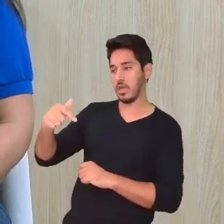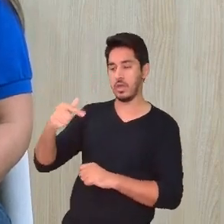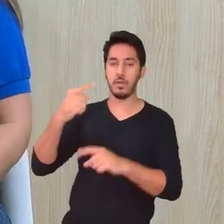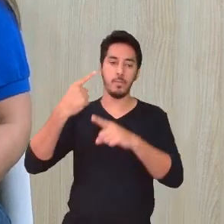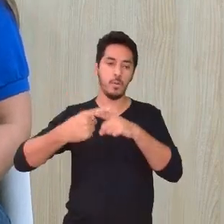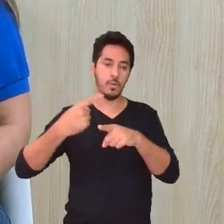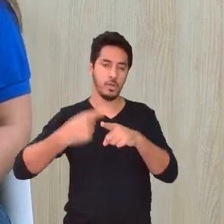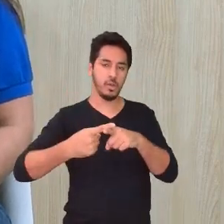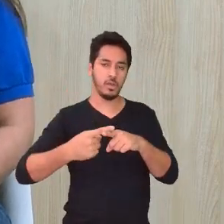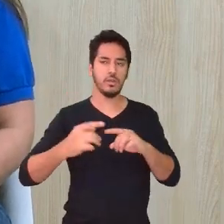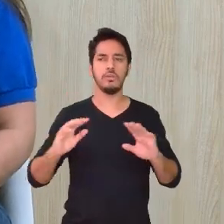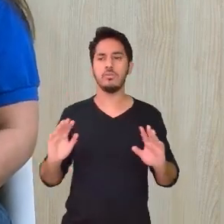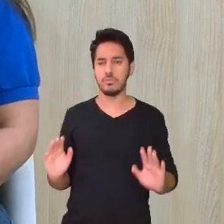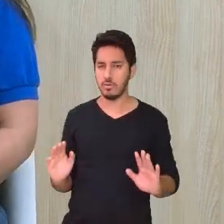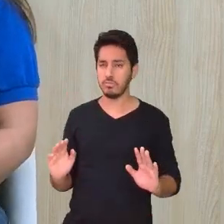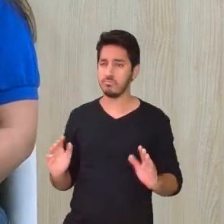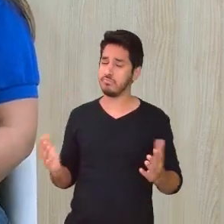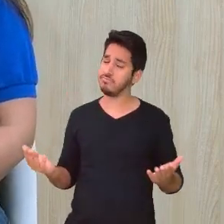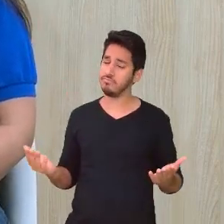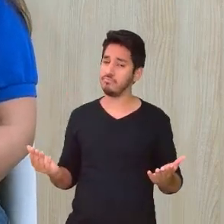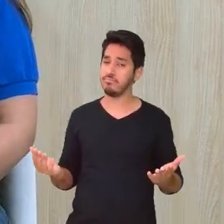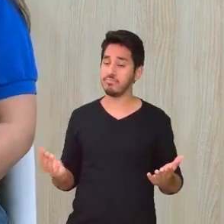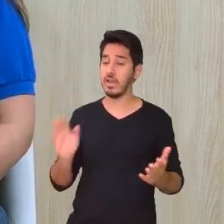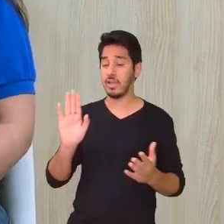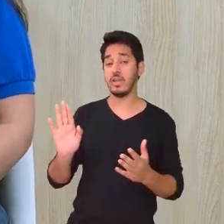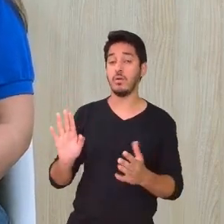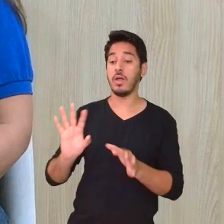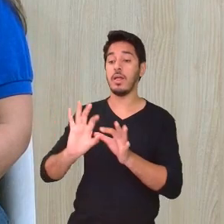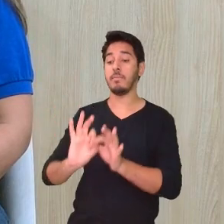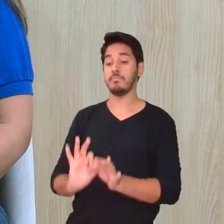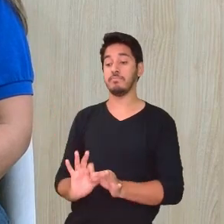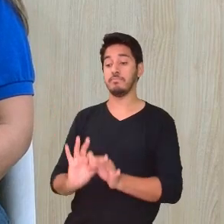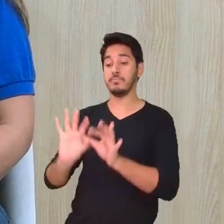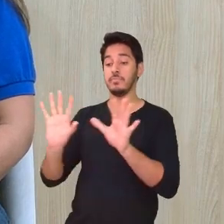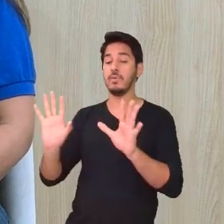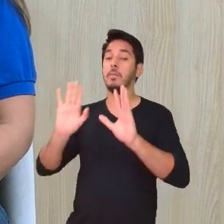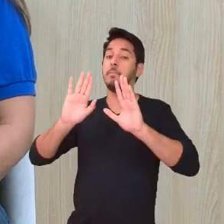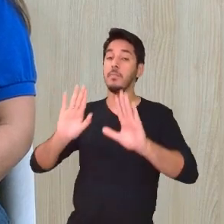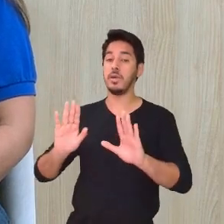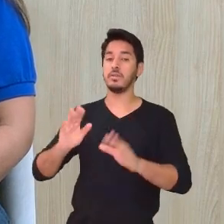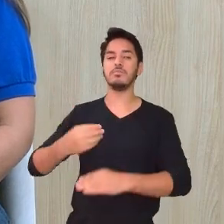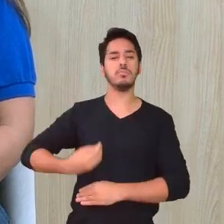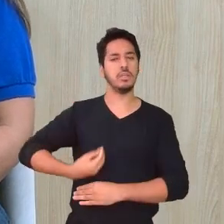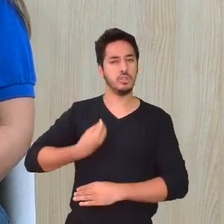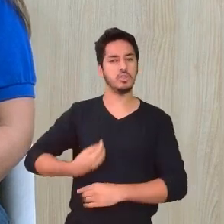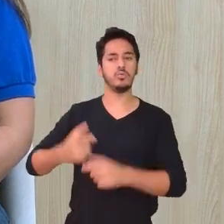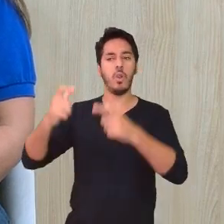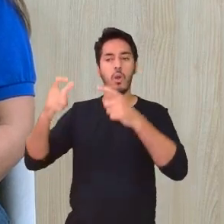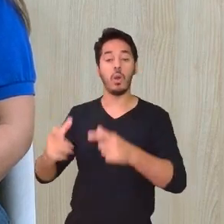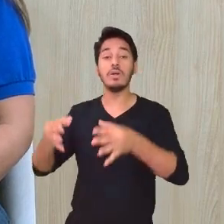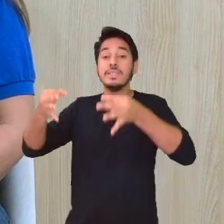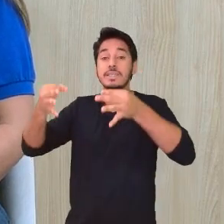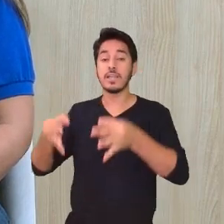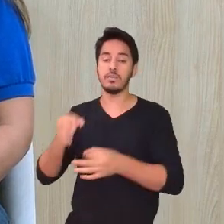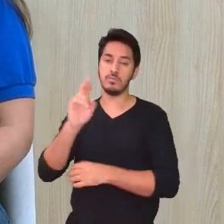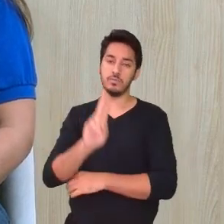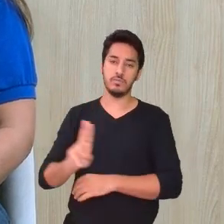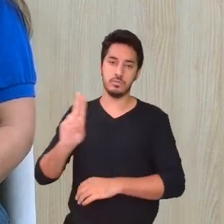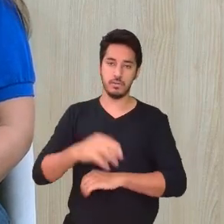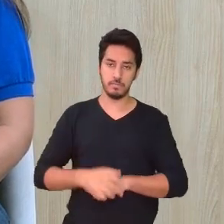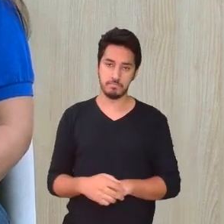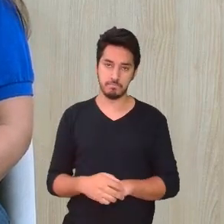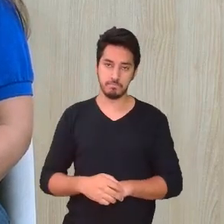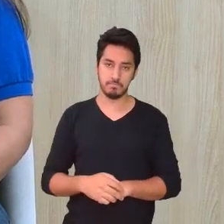gente. Isso, então assim, aquilo é permitido, só que existe o local adequado para que você utilize aquilo,